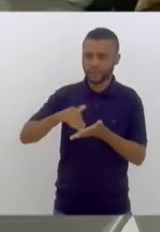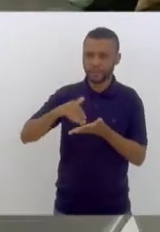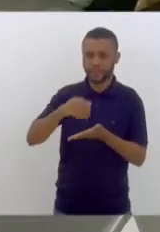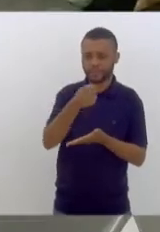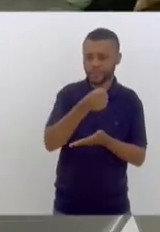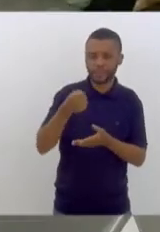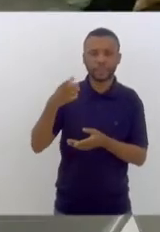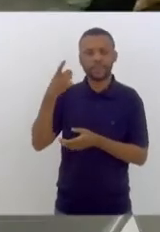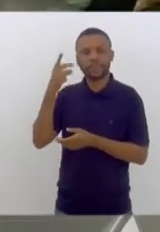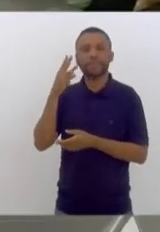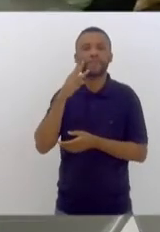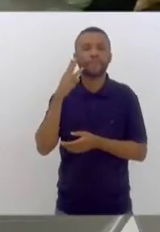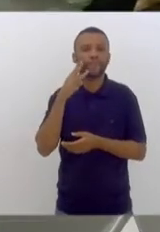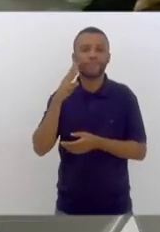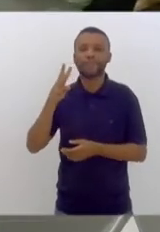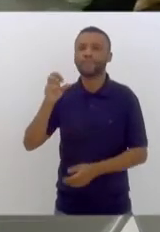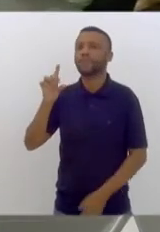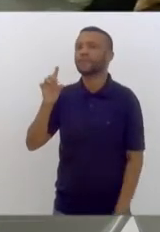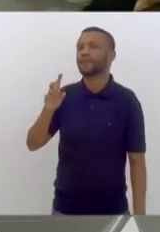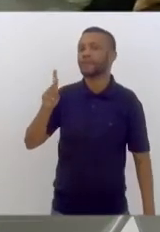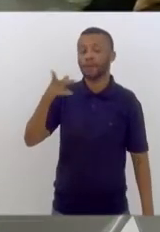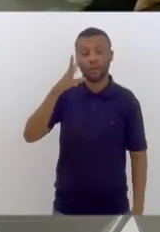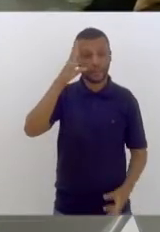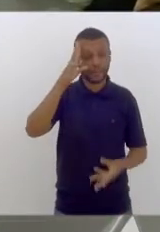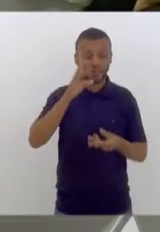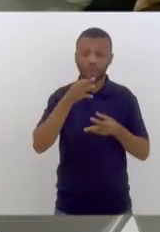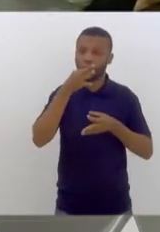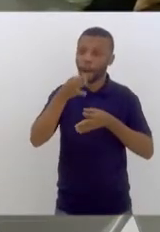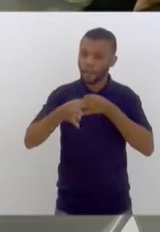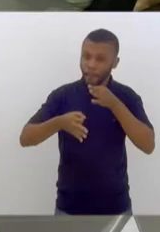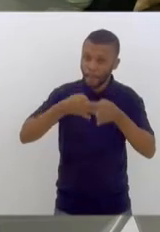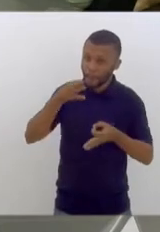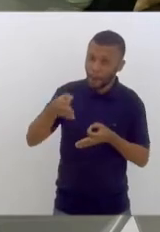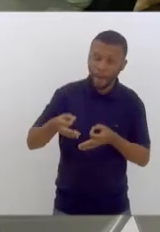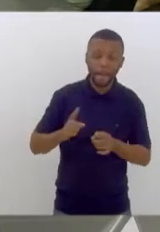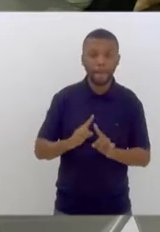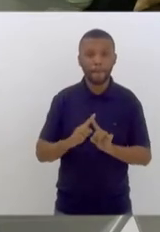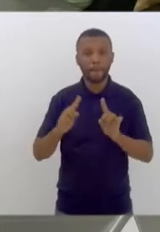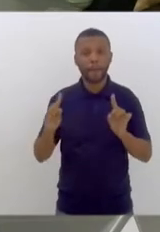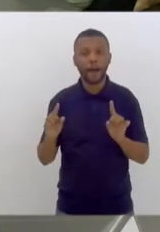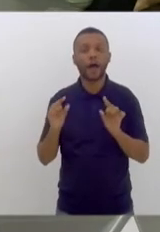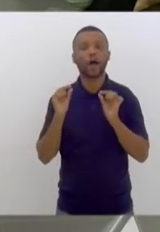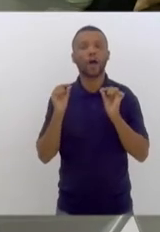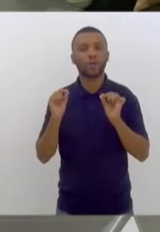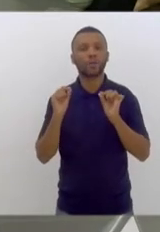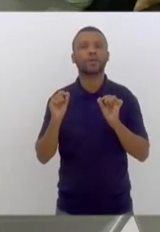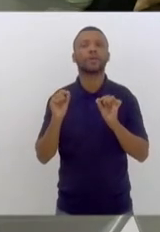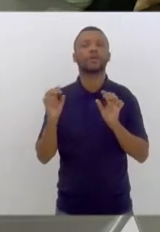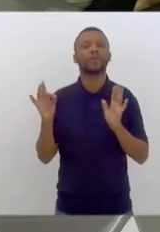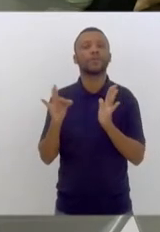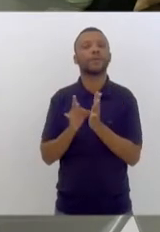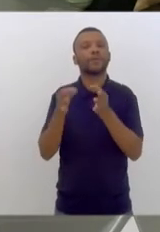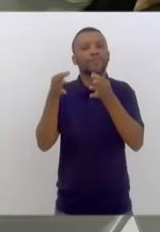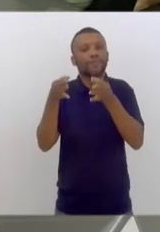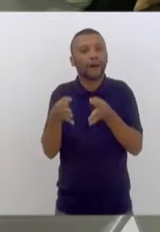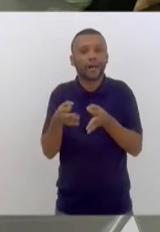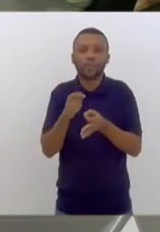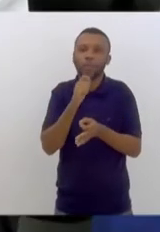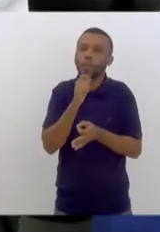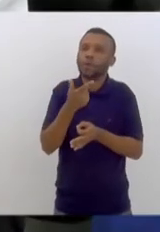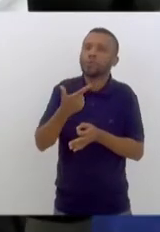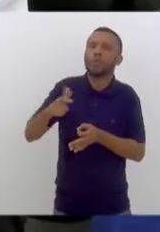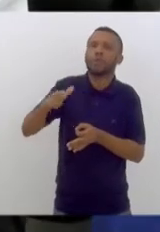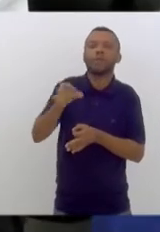entendo os argumentos, mas o que a gente constata é que não houve, né, de fato, nenhum tipo de discussão,